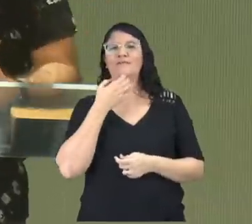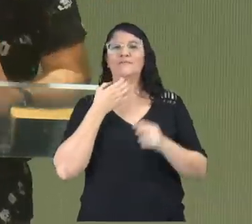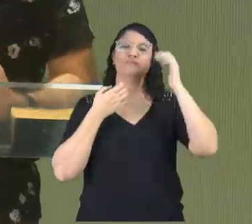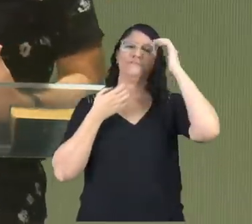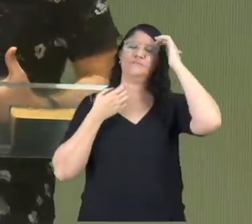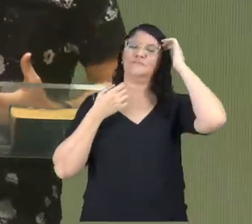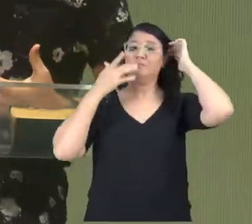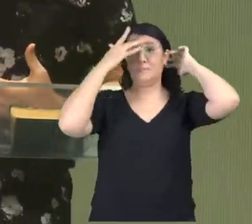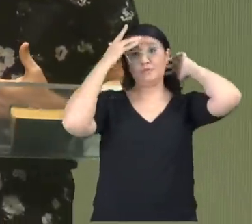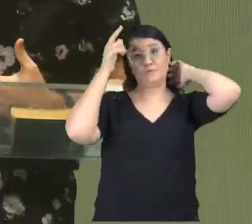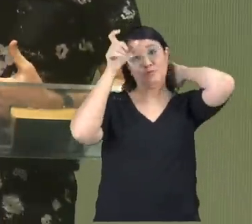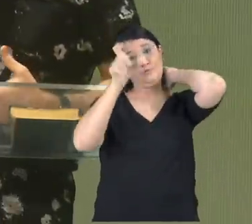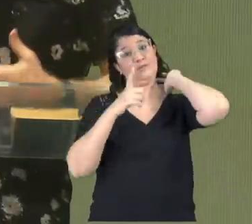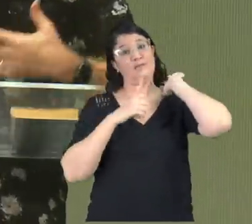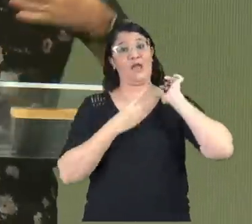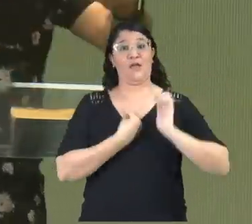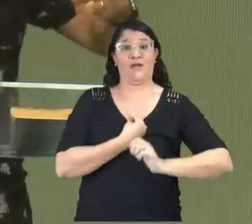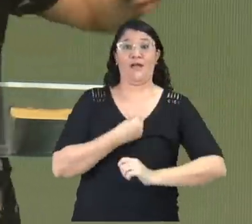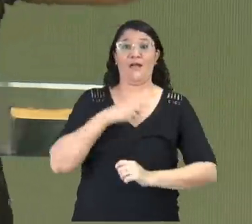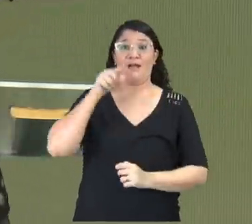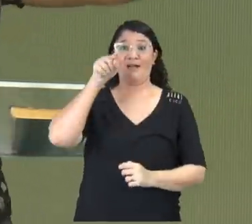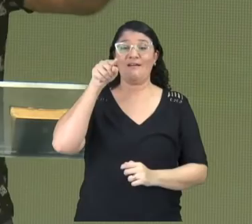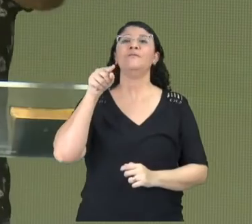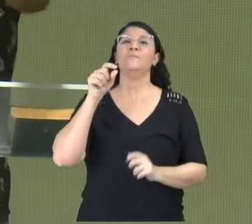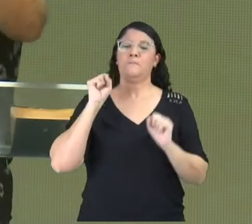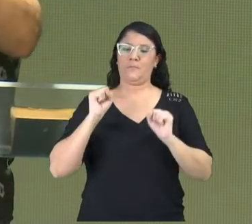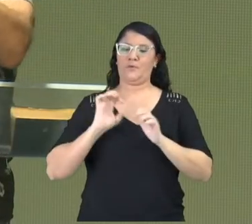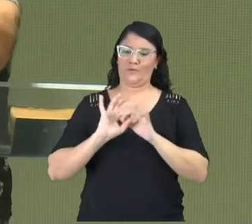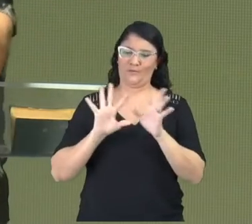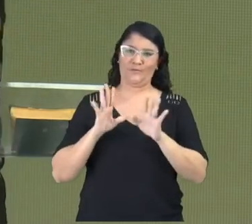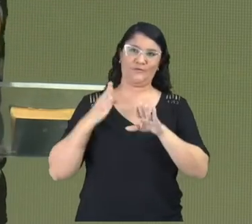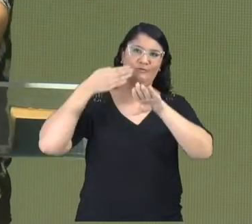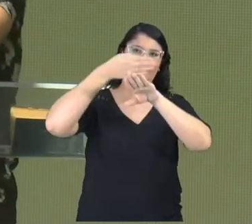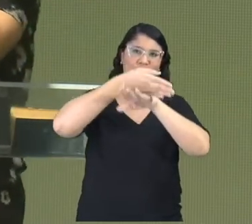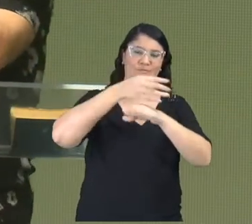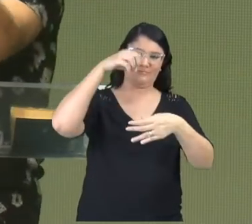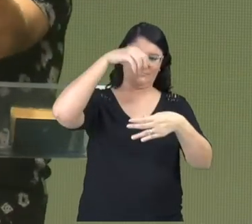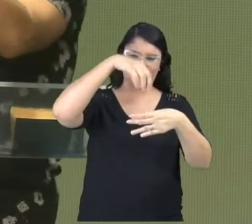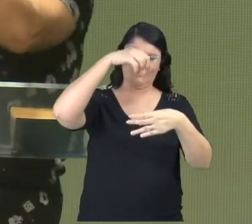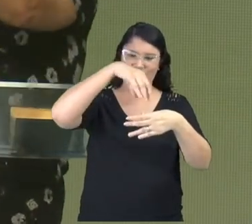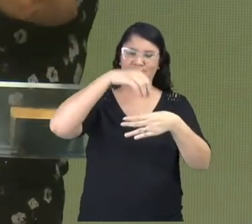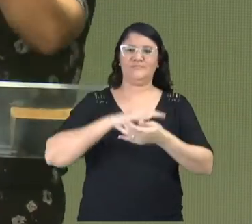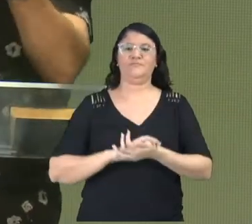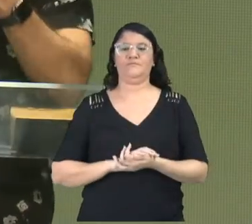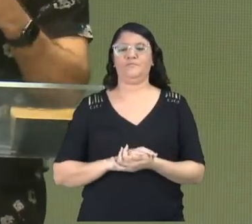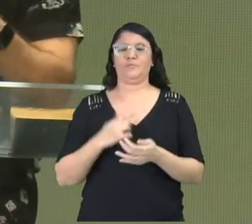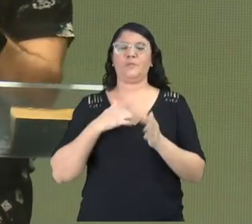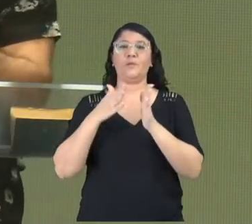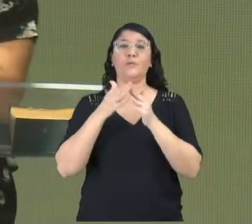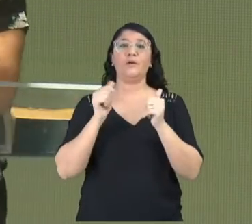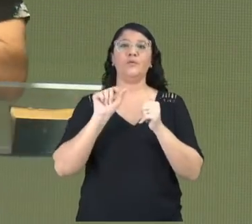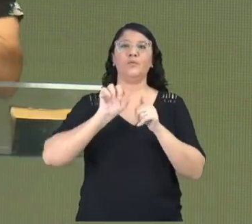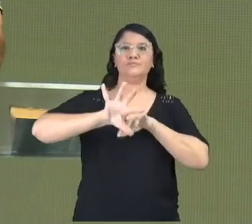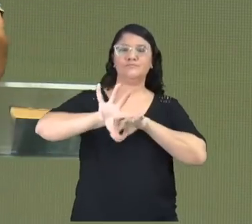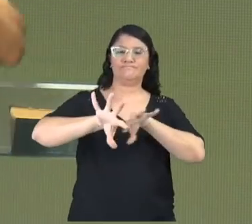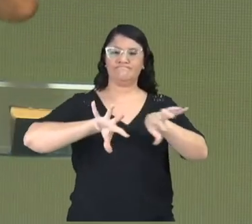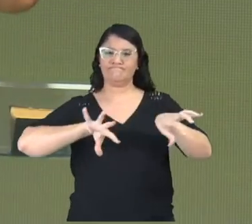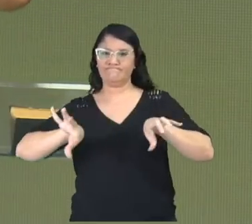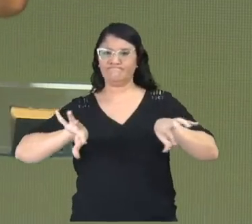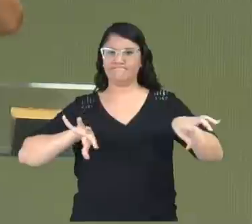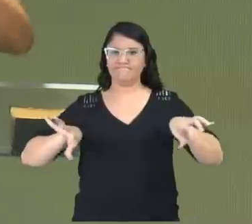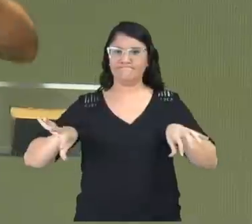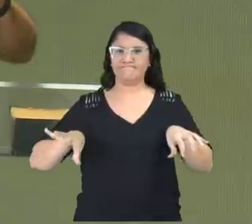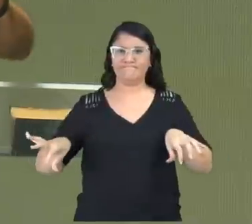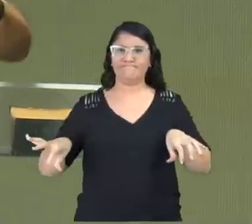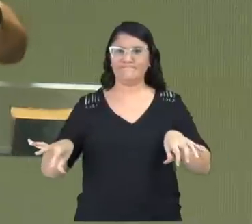está aqui fisicamente no auditório tem a oportunidade de contribuir. Peço só que você não rompa as áreas em que você foi,